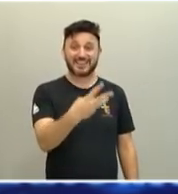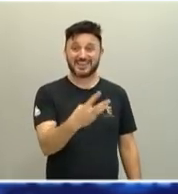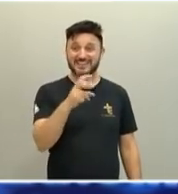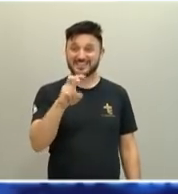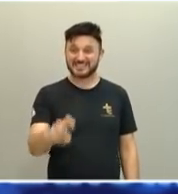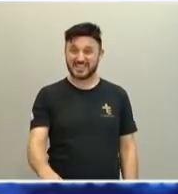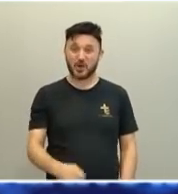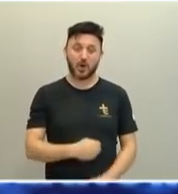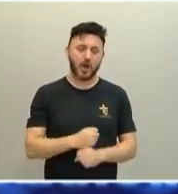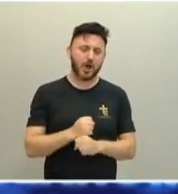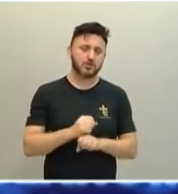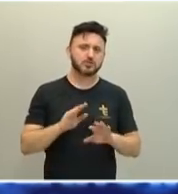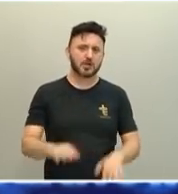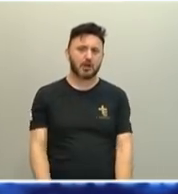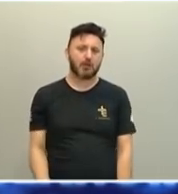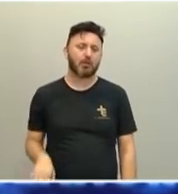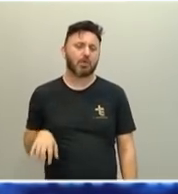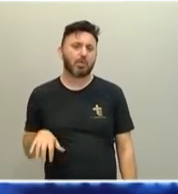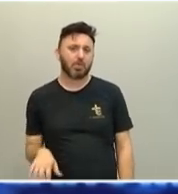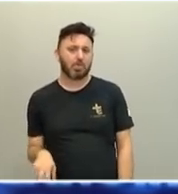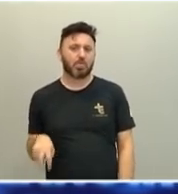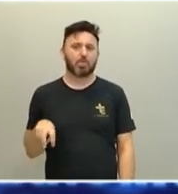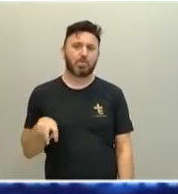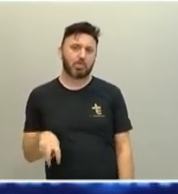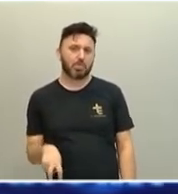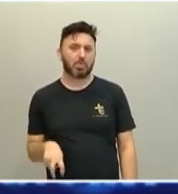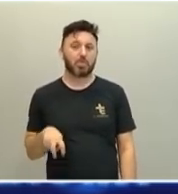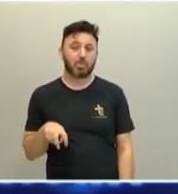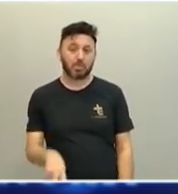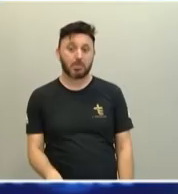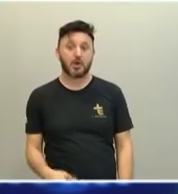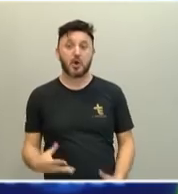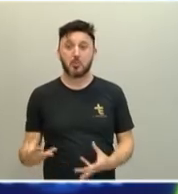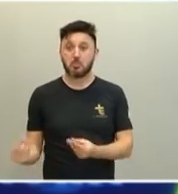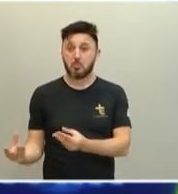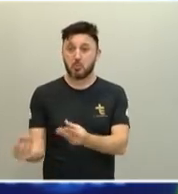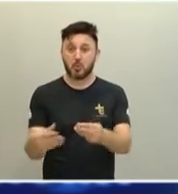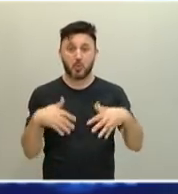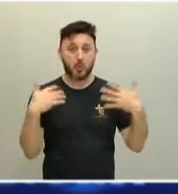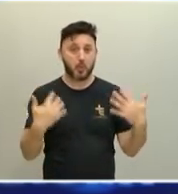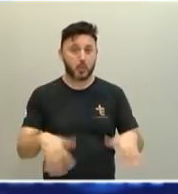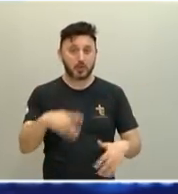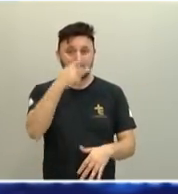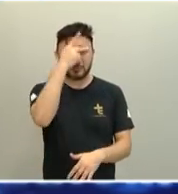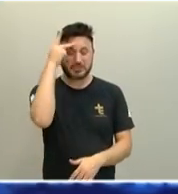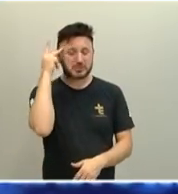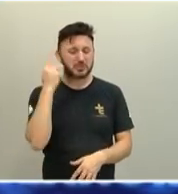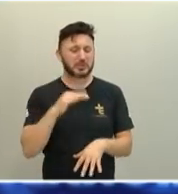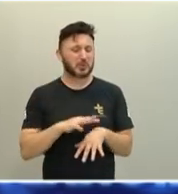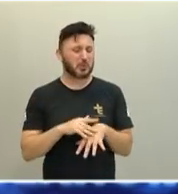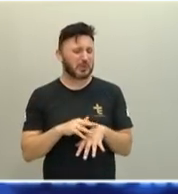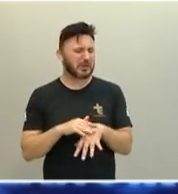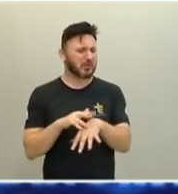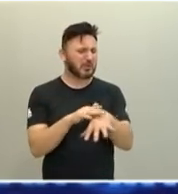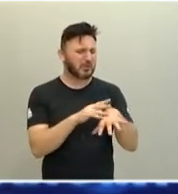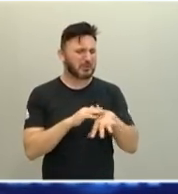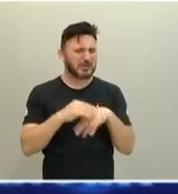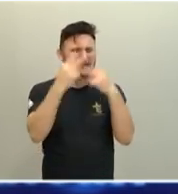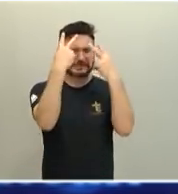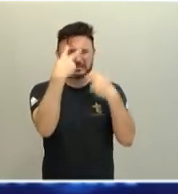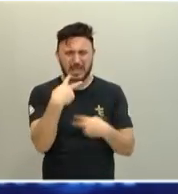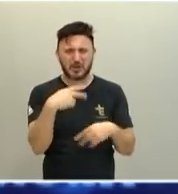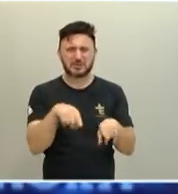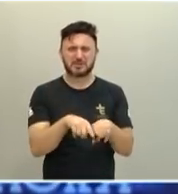com milhares, eu disse milhares, de homens e mulheres doentes, leprosos, coxos, aleijados, paralíticos, cegos, pessoas que